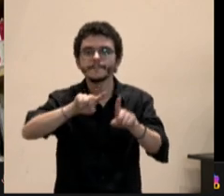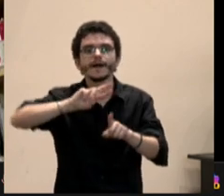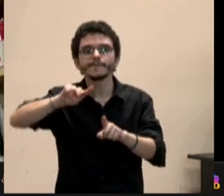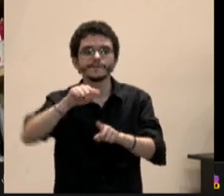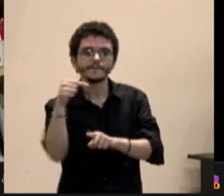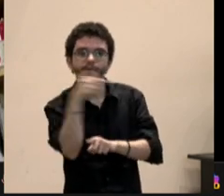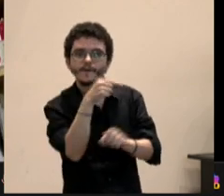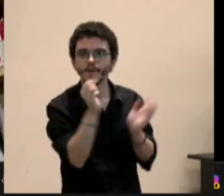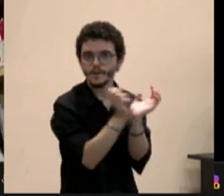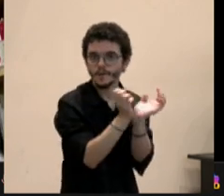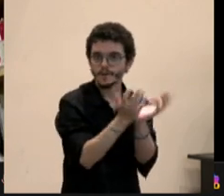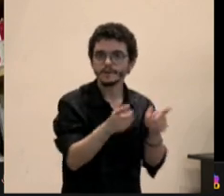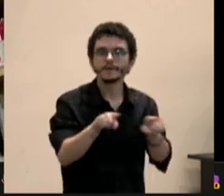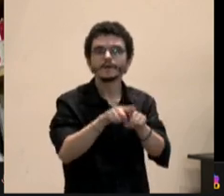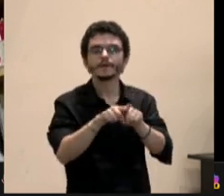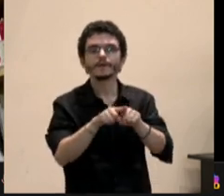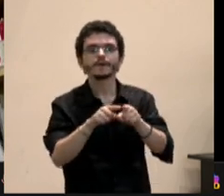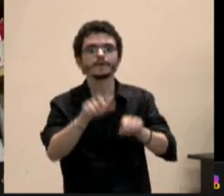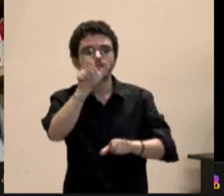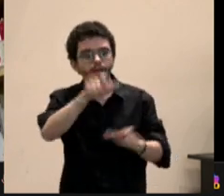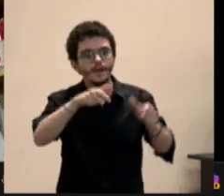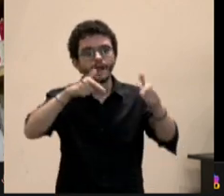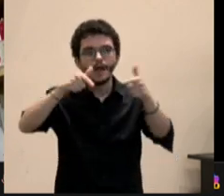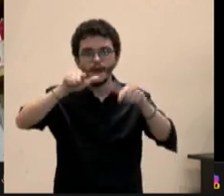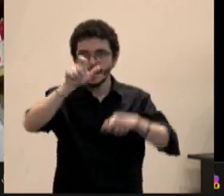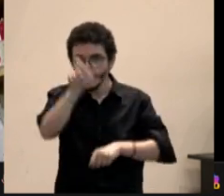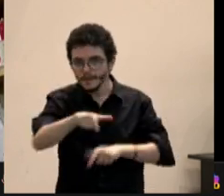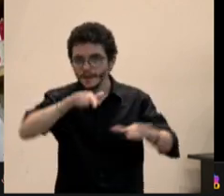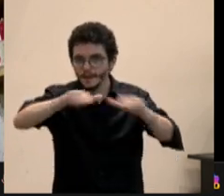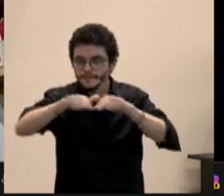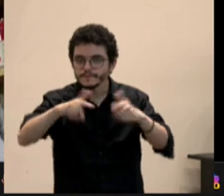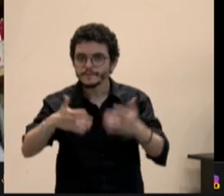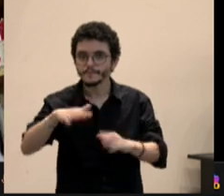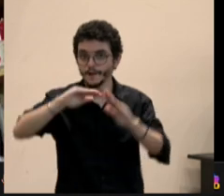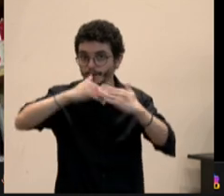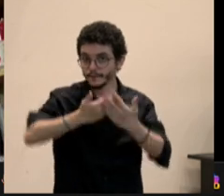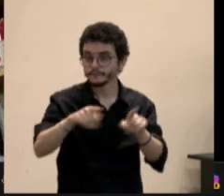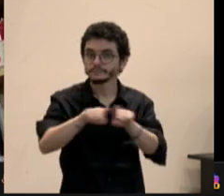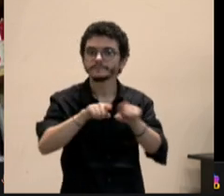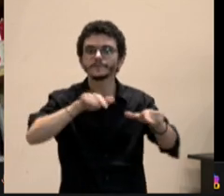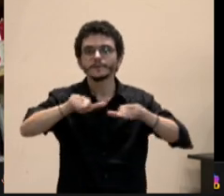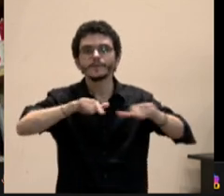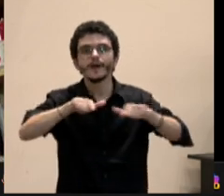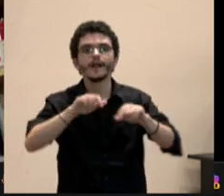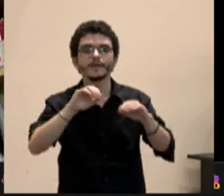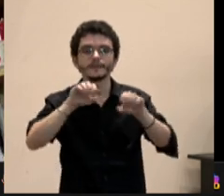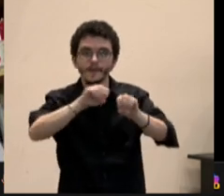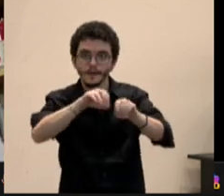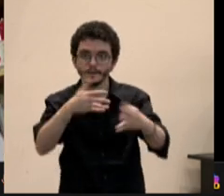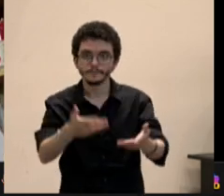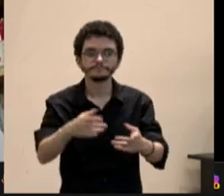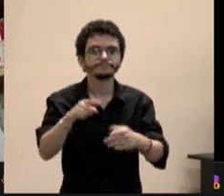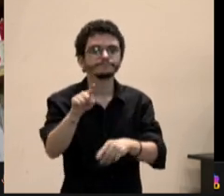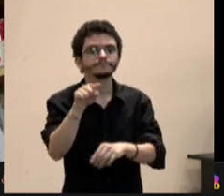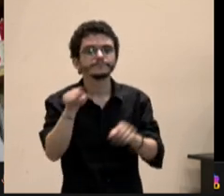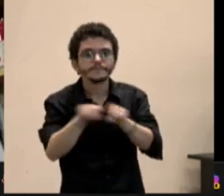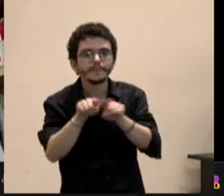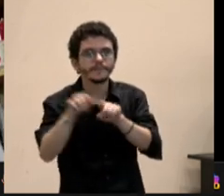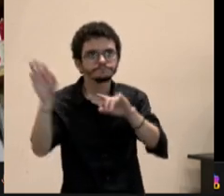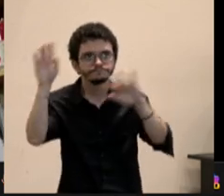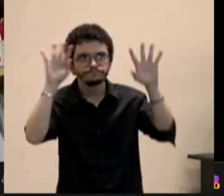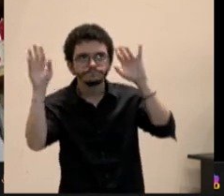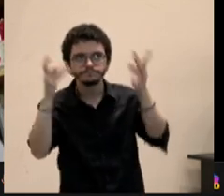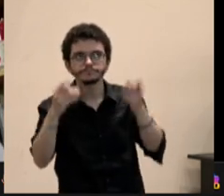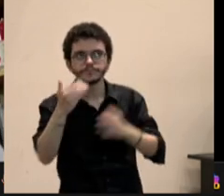e também os funcionários de escola, trabalhadores em educação. E pensar a concepção de valorização de